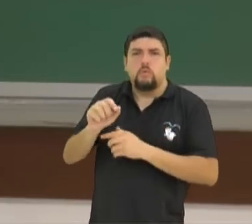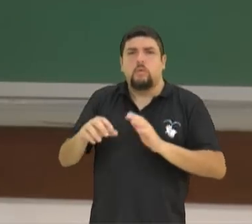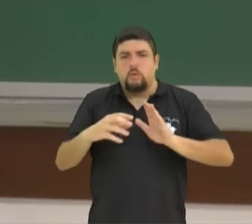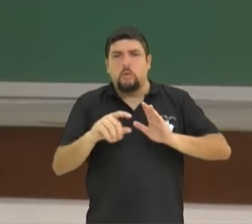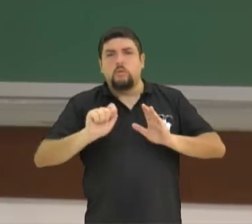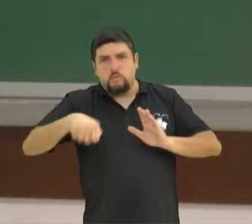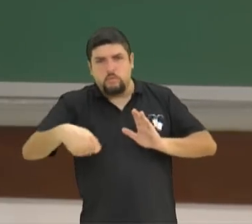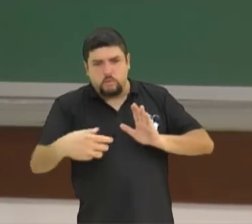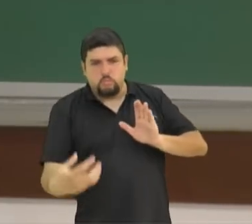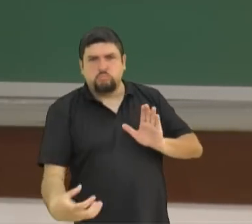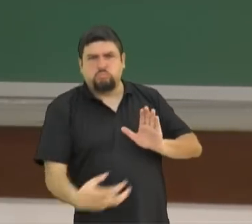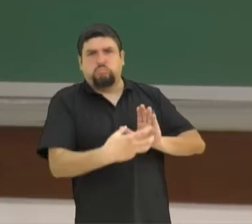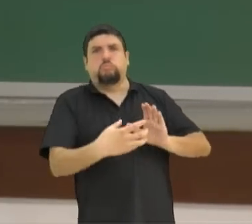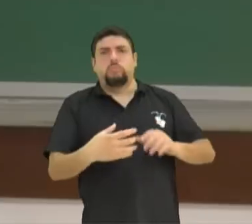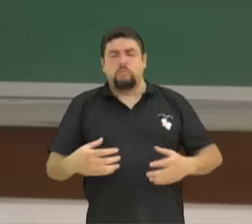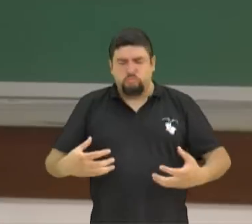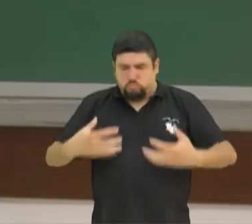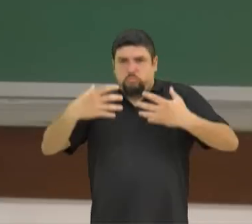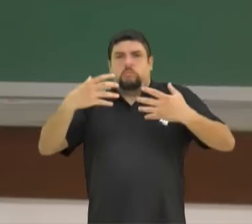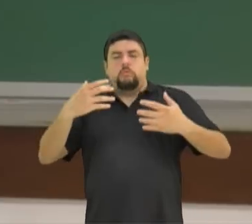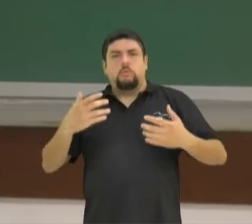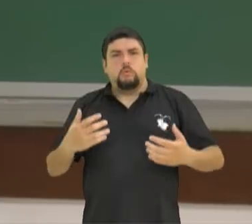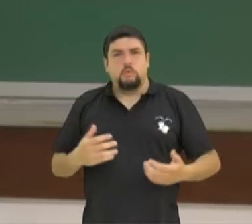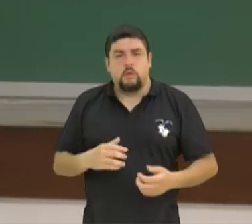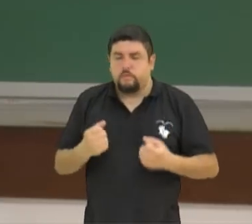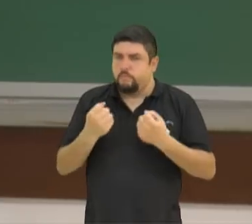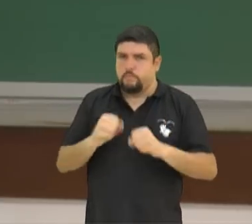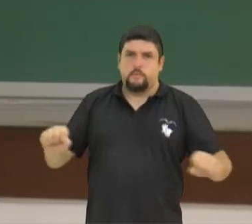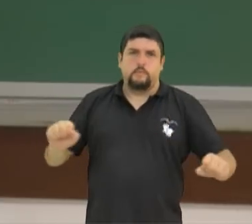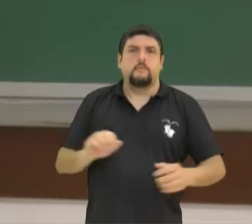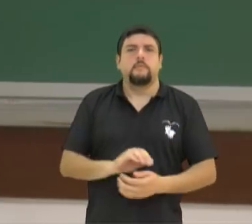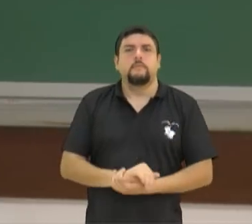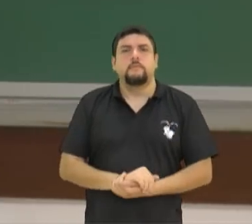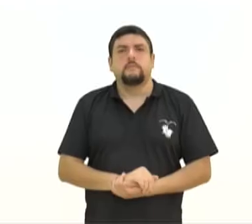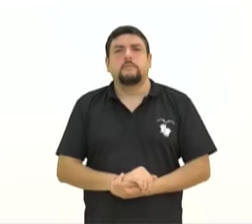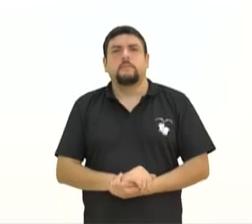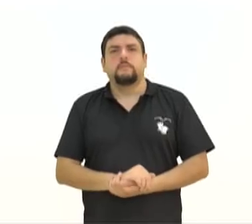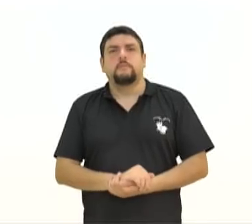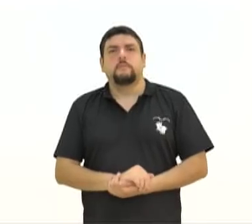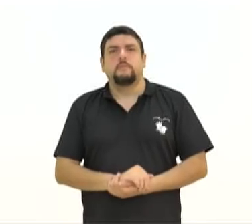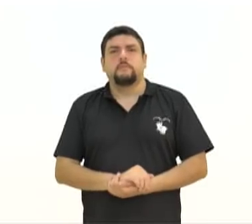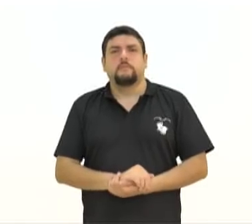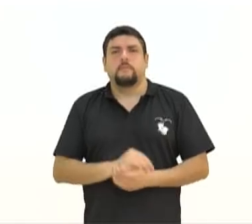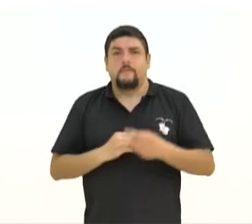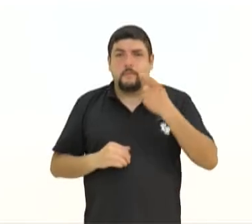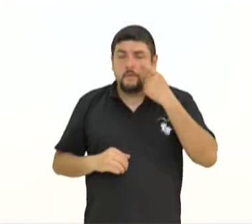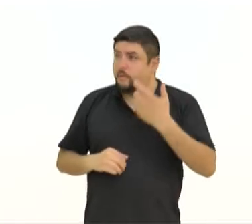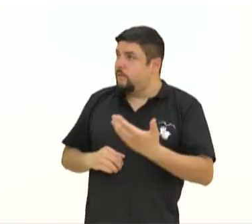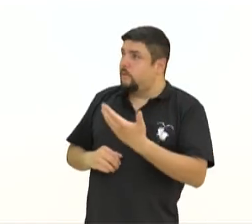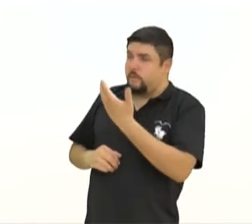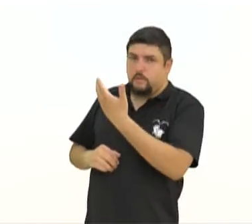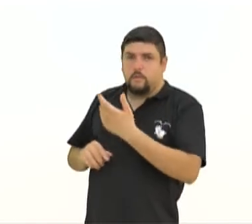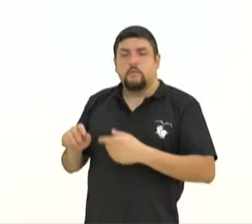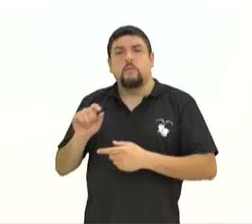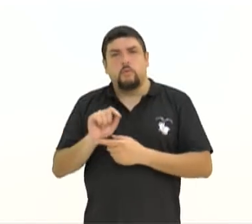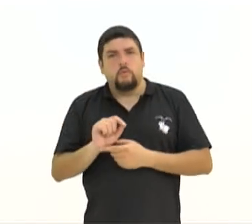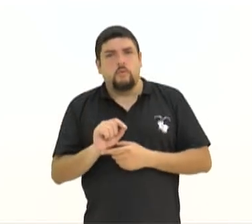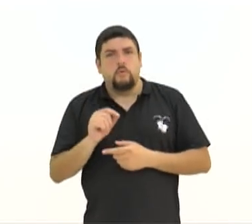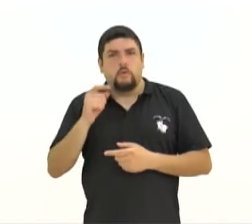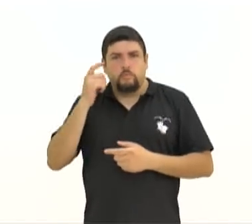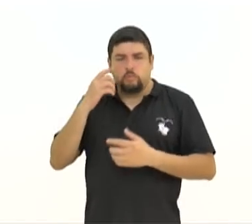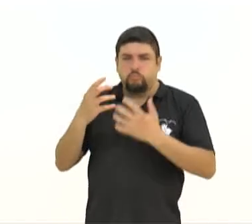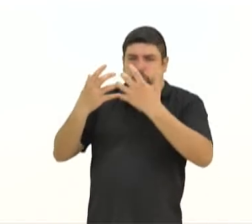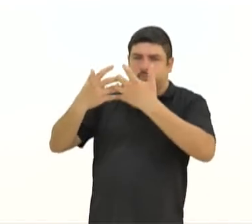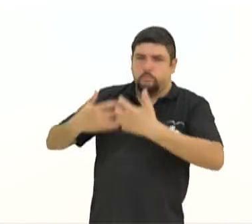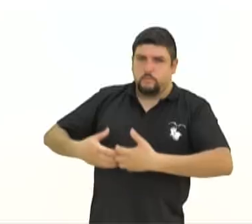um exagero, ninguém vai chorar um rio de lágrimas, isso seria impossível, certo? Trouxe aqui para vocês agora uma reflexão em língua